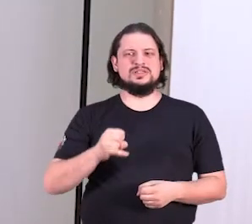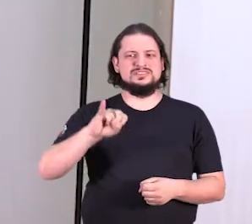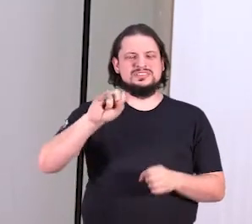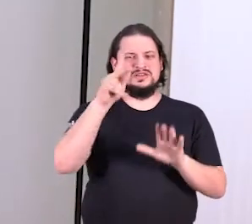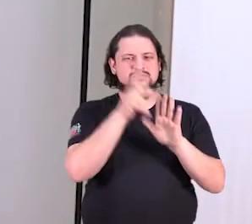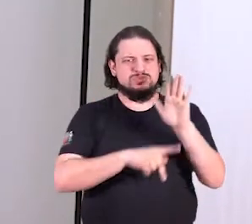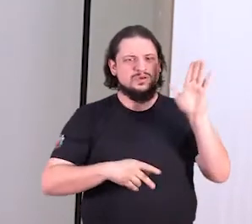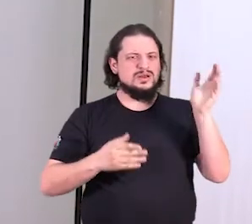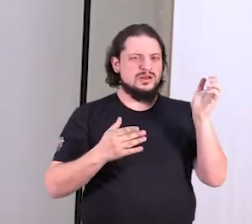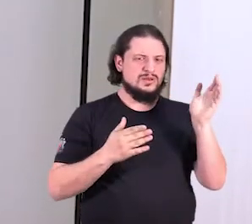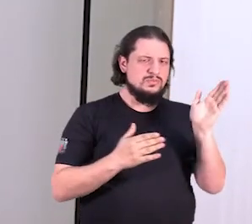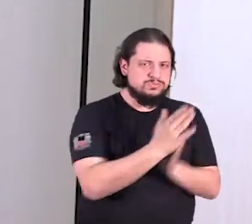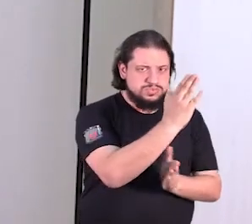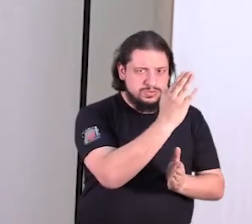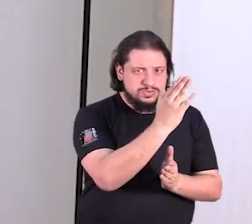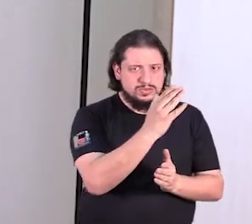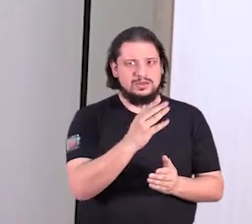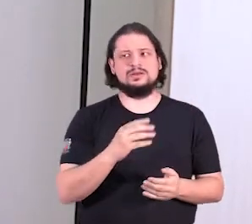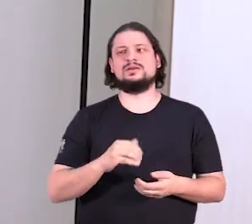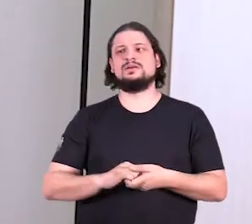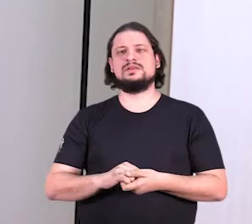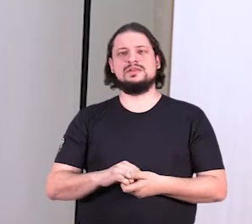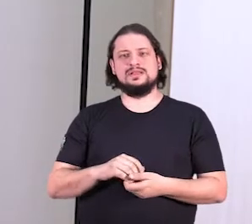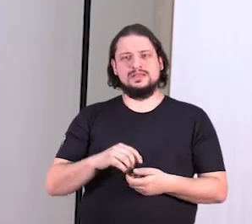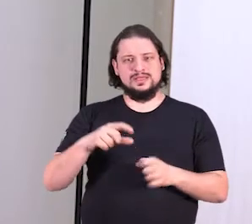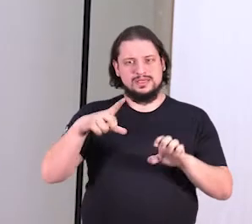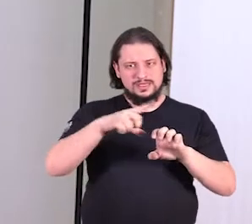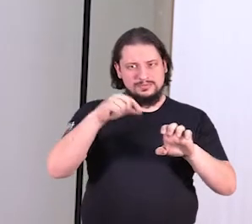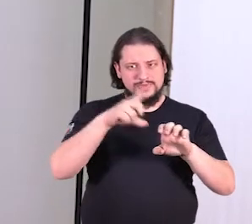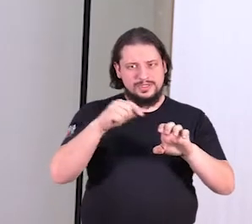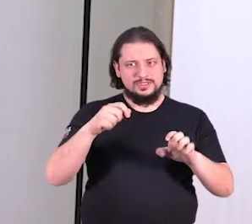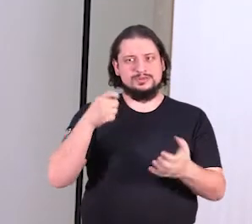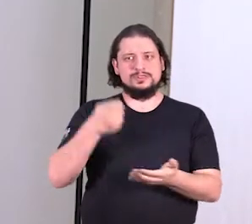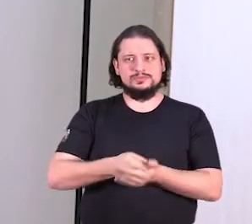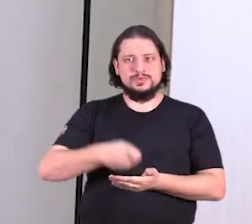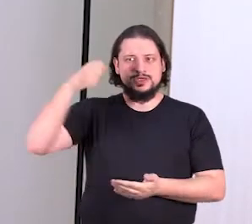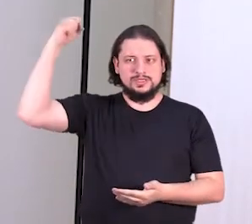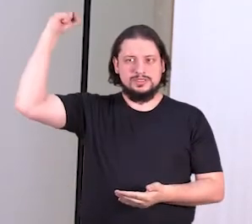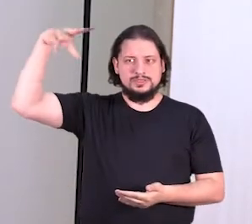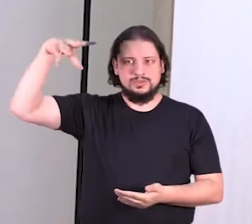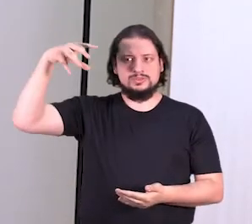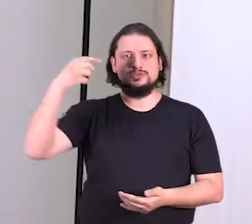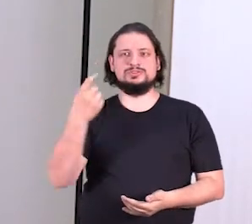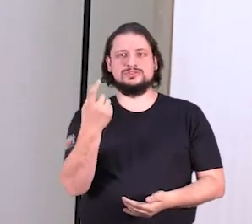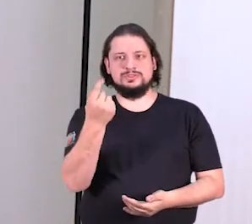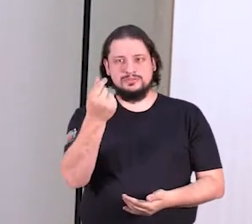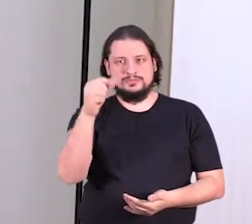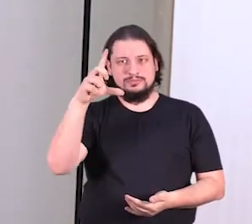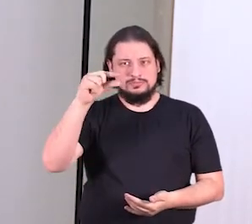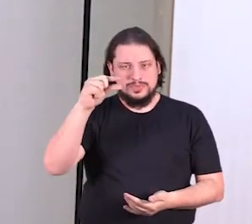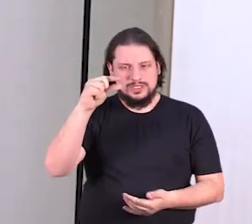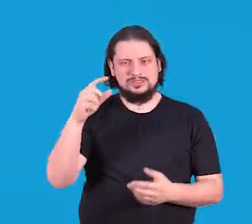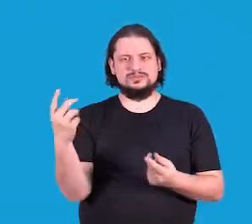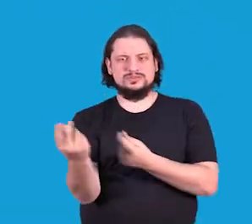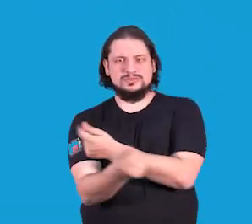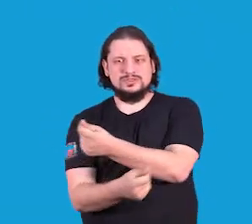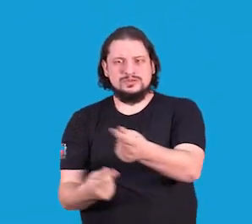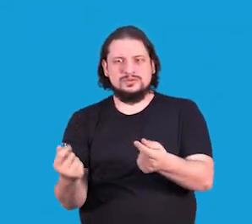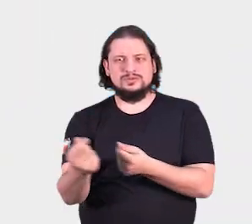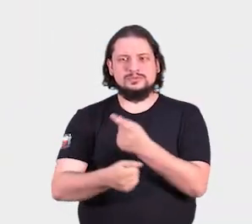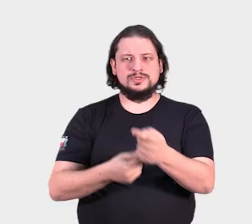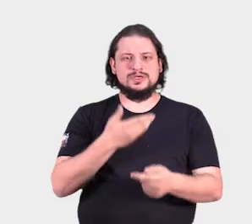eles vão ter a possibilidade de pagar pela tarifa social e dessa maneira alavancar os próprios